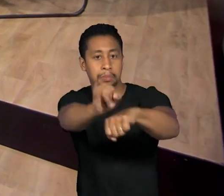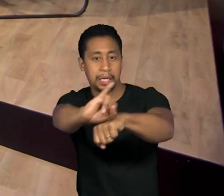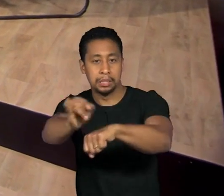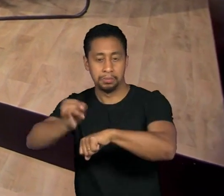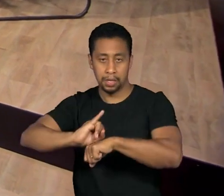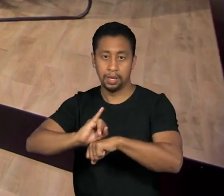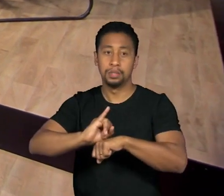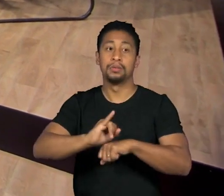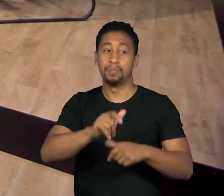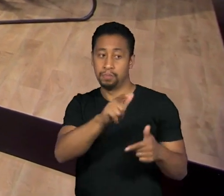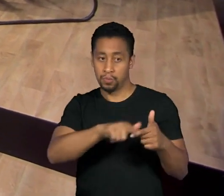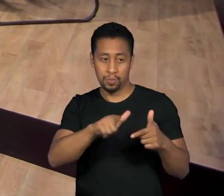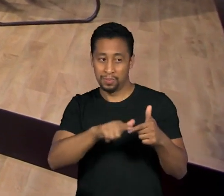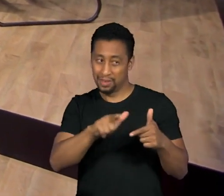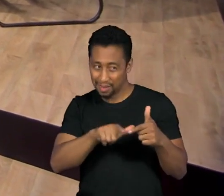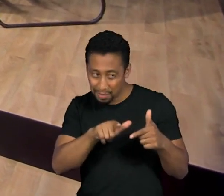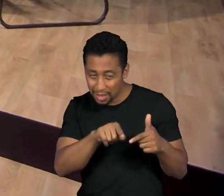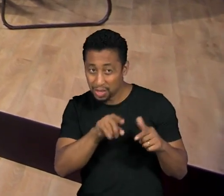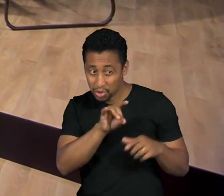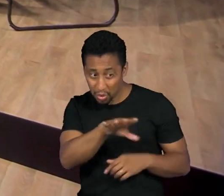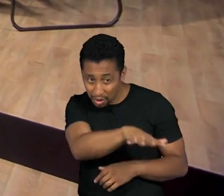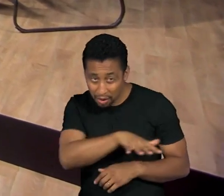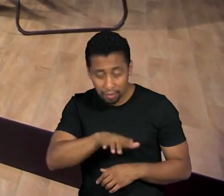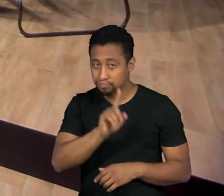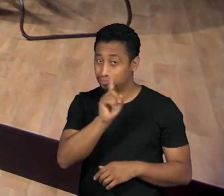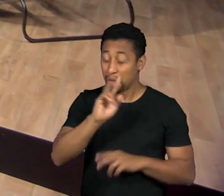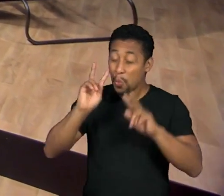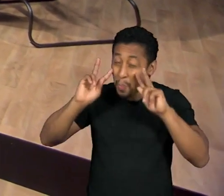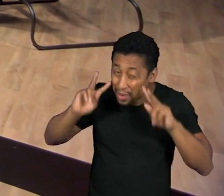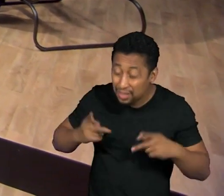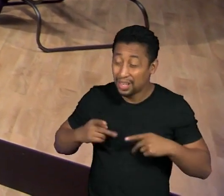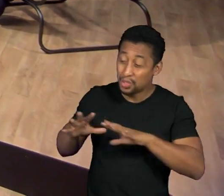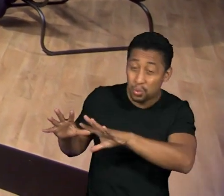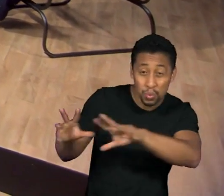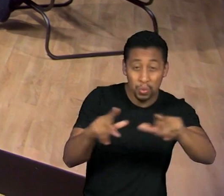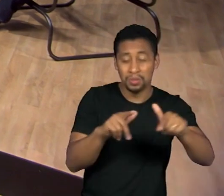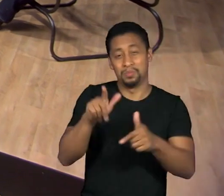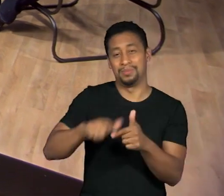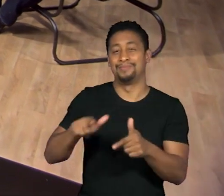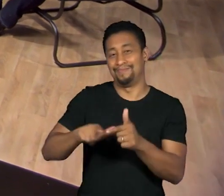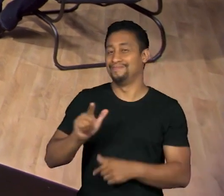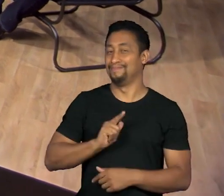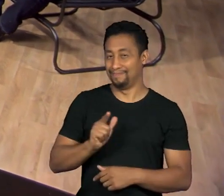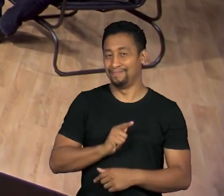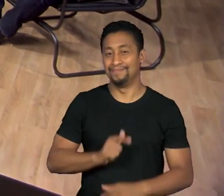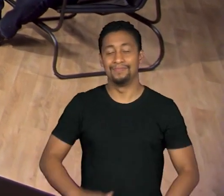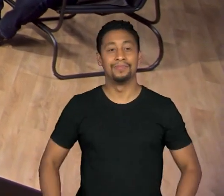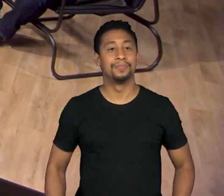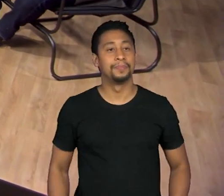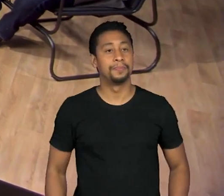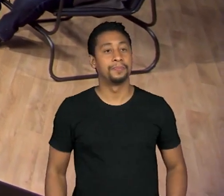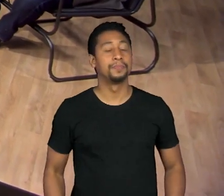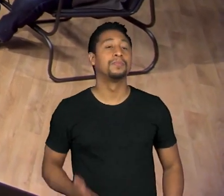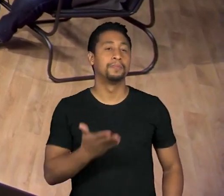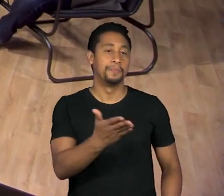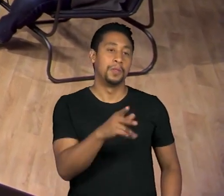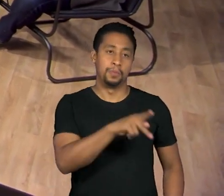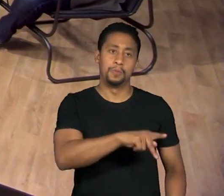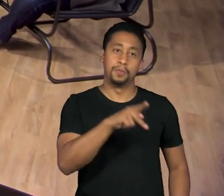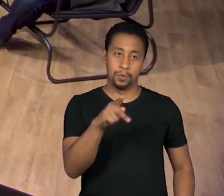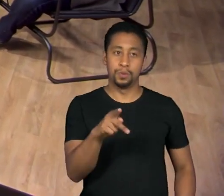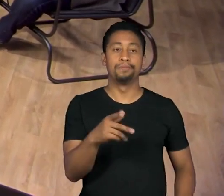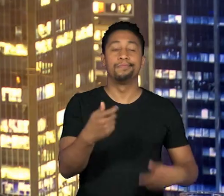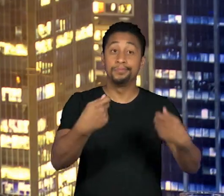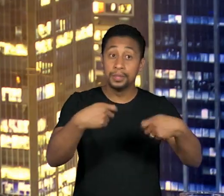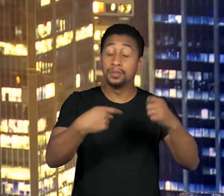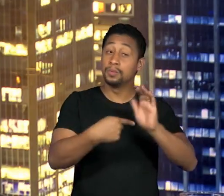parte da humanidade. A professora citou a IPCC, acho que vale a pena a gente chamar a atenção a relação justamente das